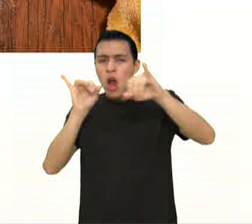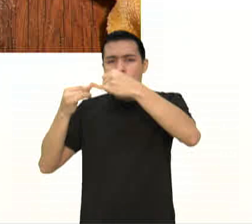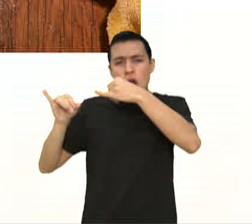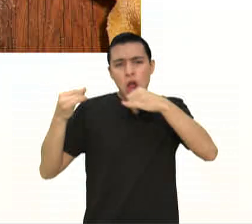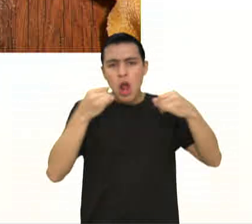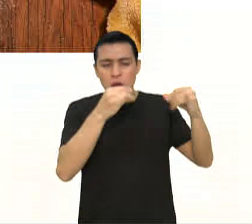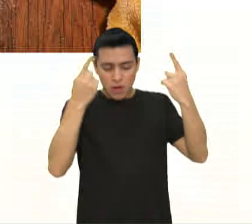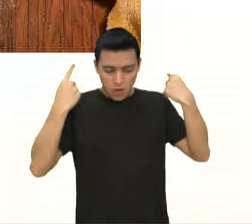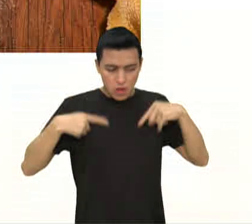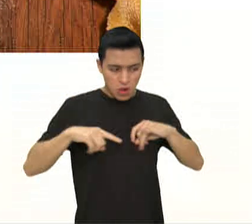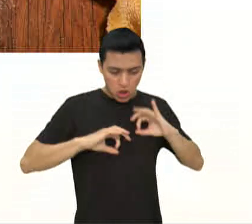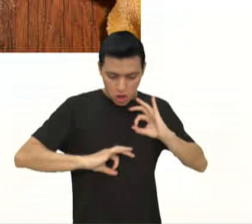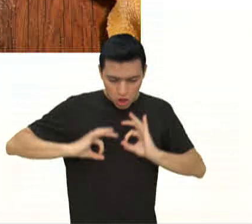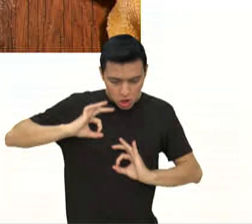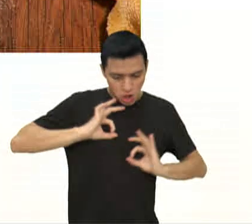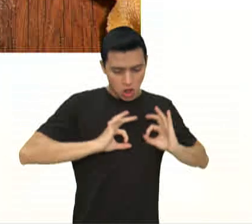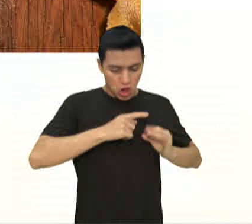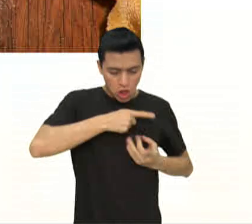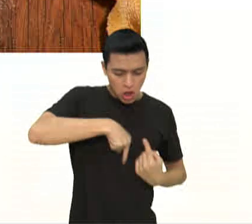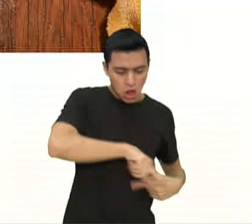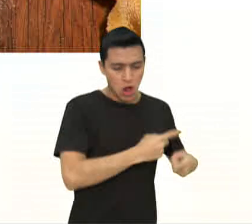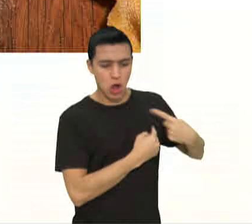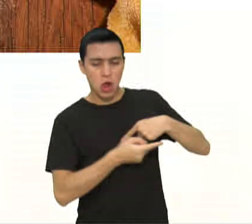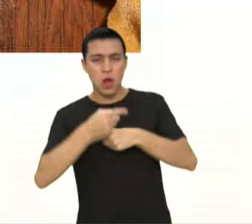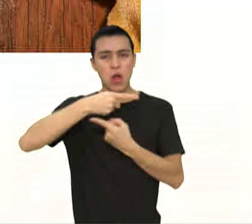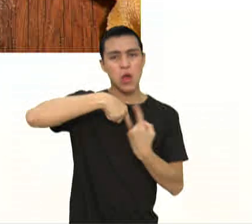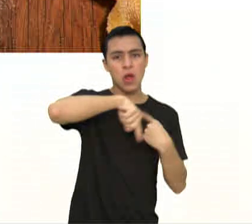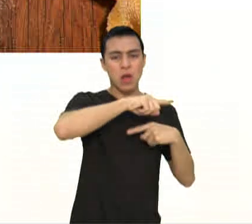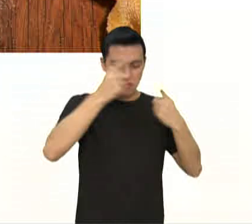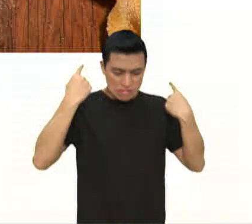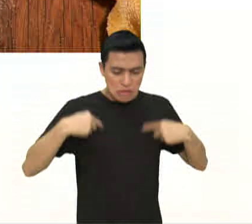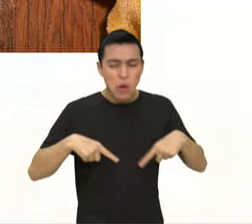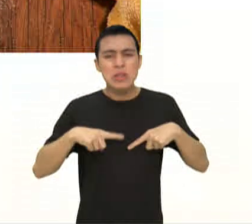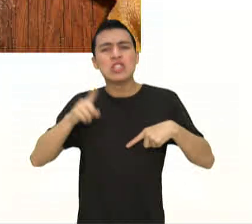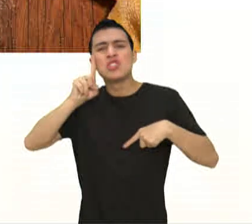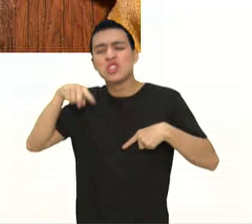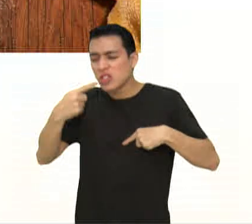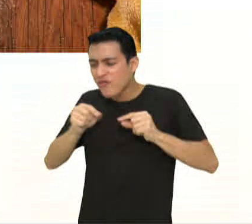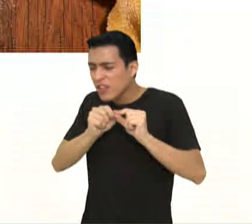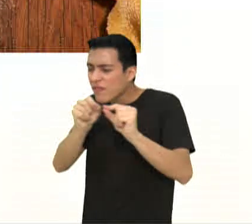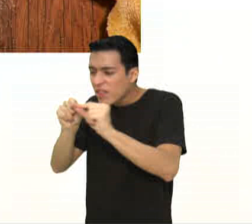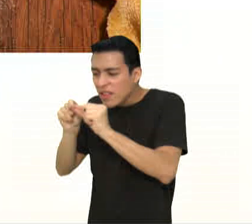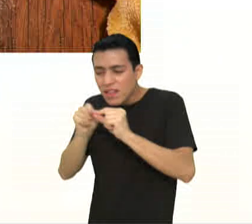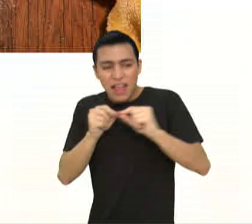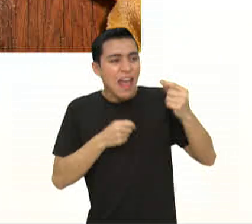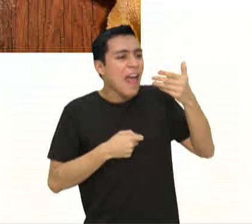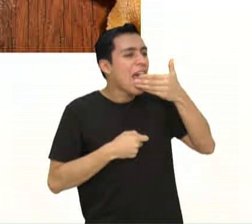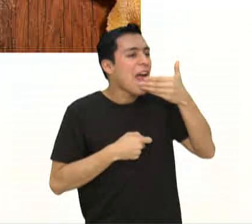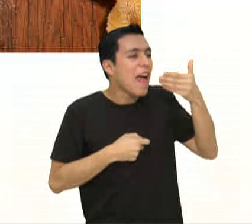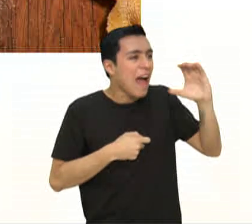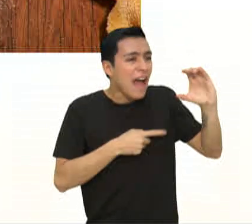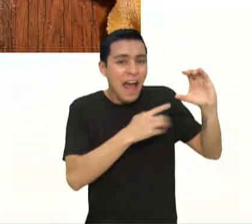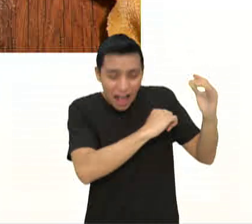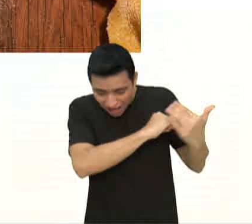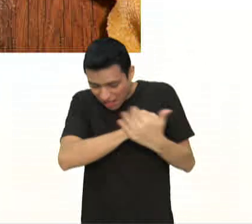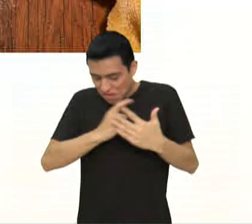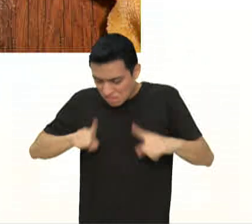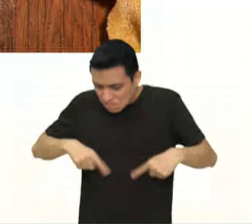nossas células, processos metabólicos e para todas as nossas atividades. Agora vem a parte interessante da